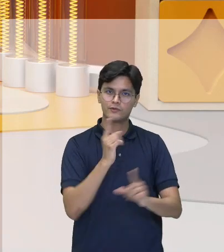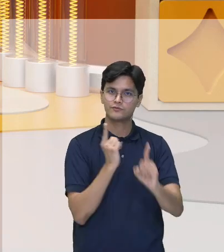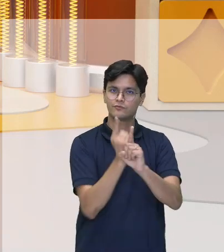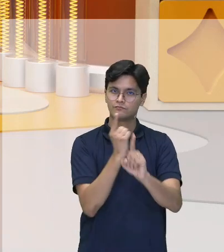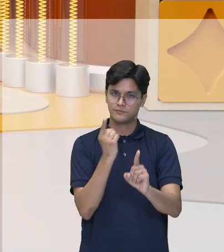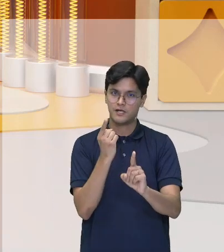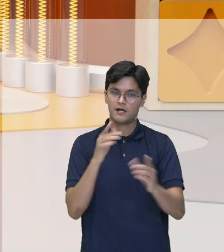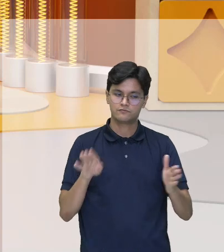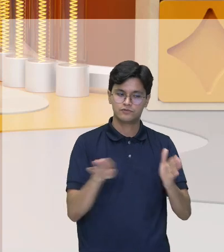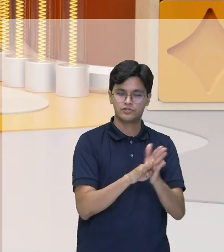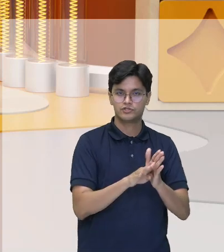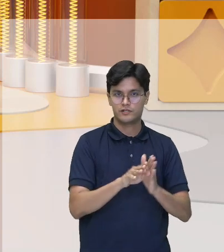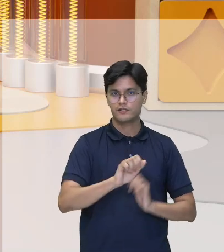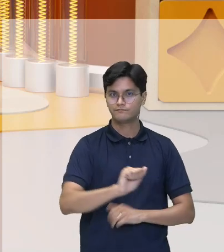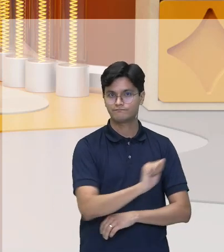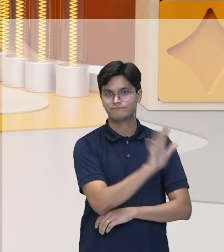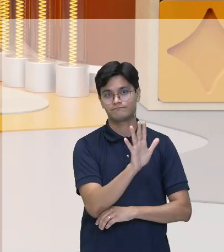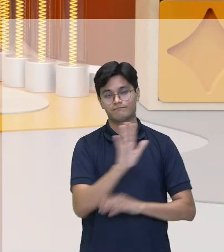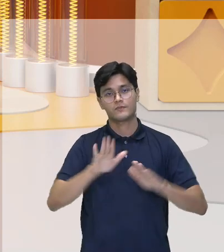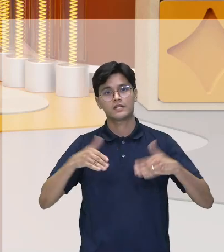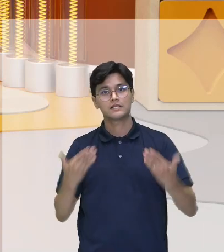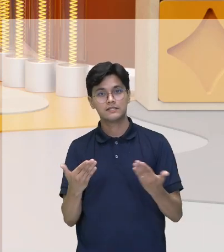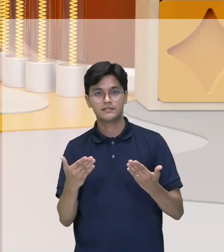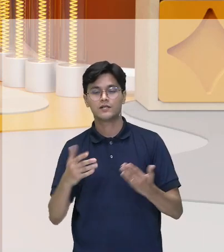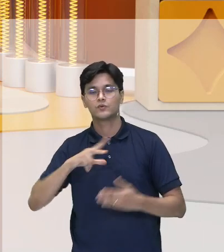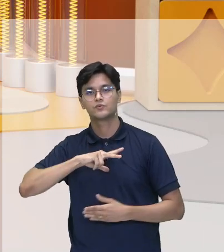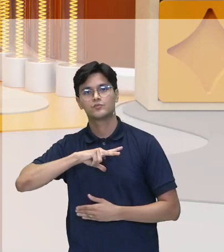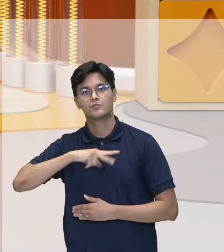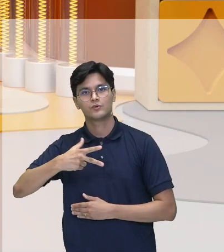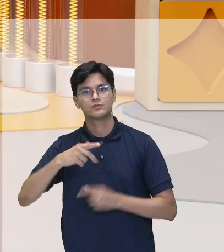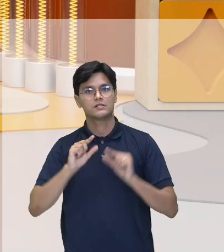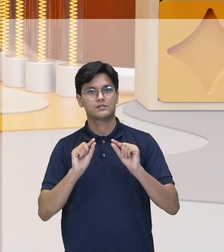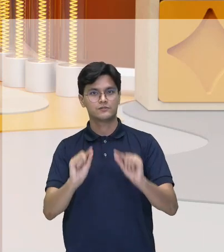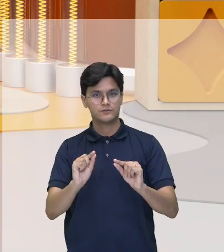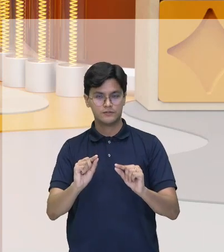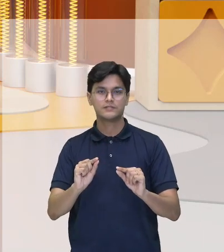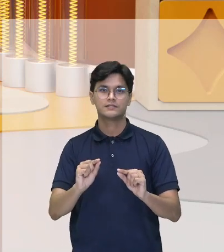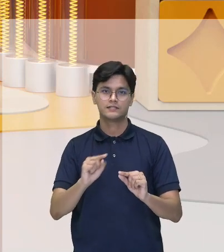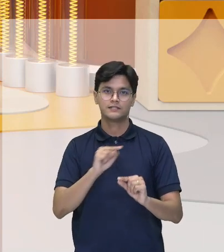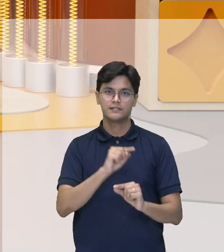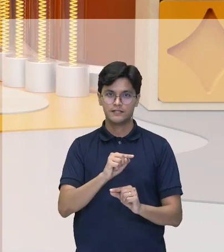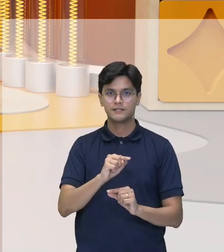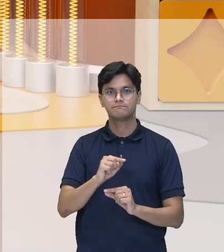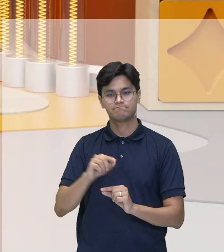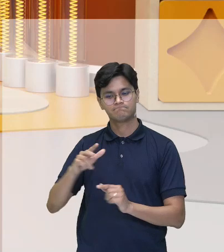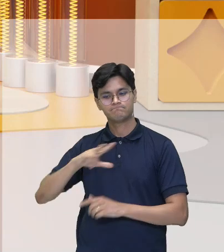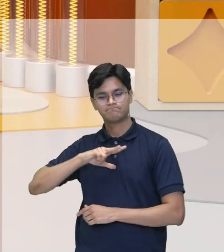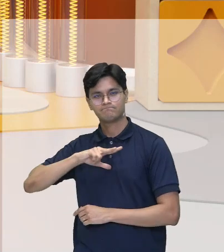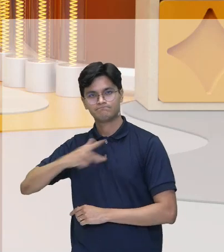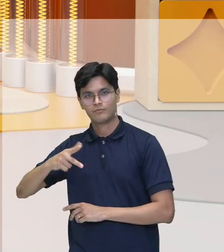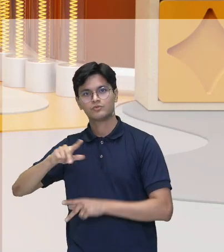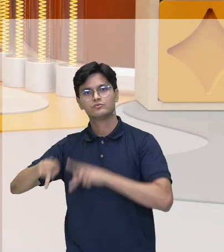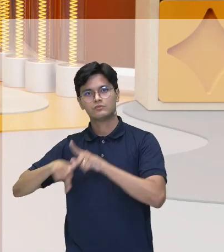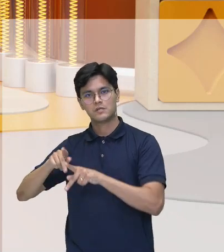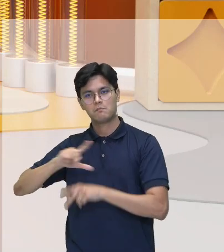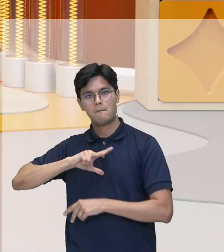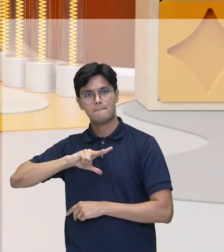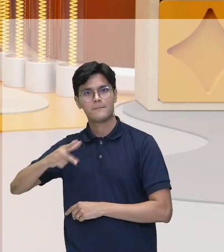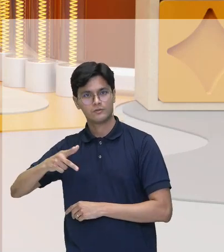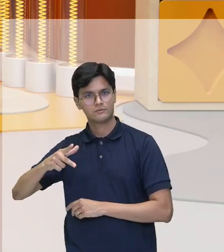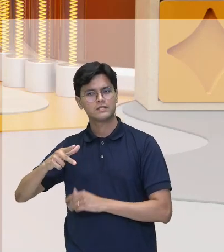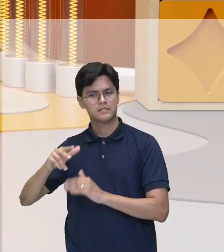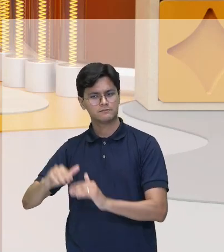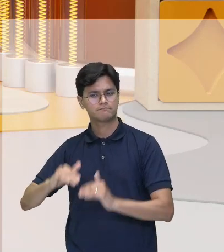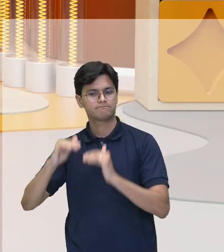sociais, estruturas políticas, também houve mudanças na questão econômica, e elas vão ser provocadas